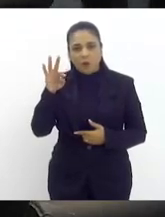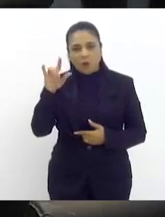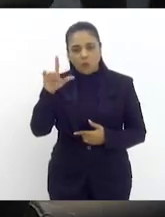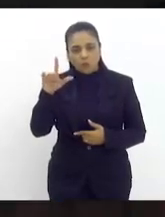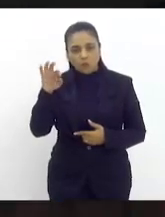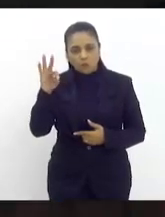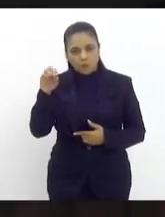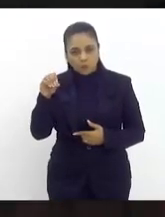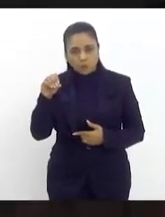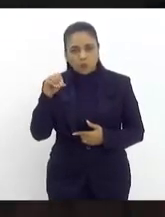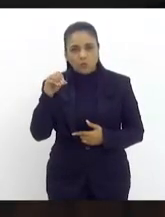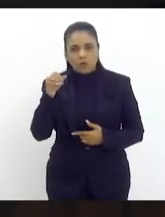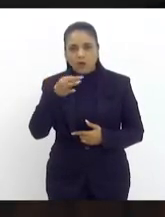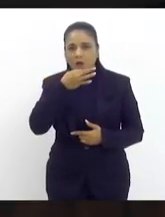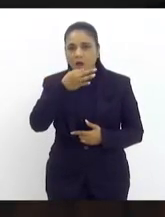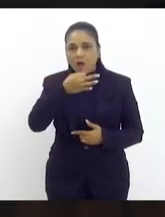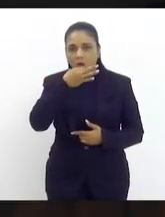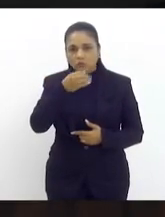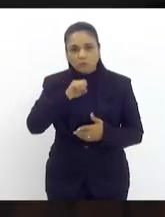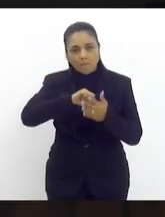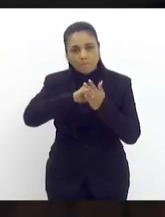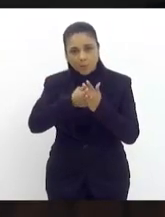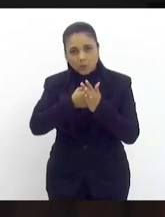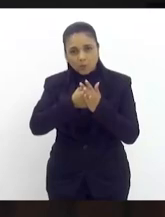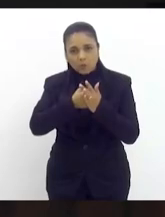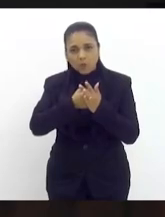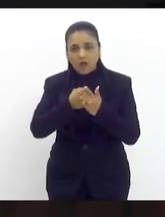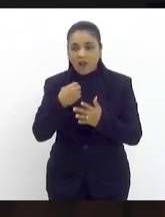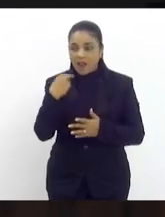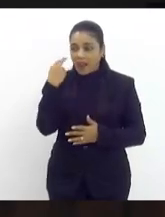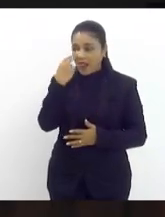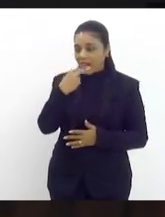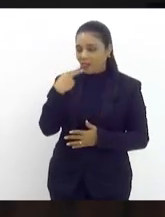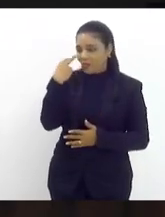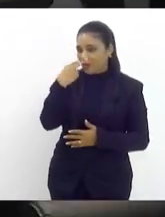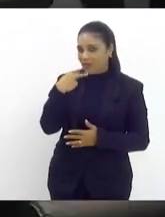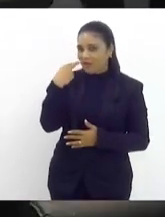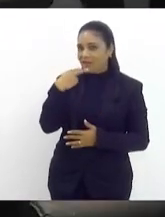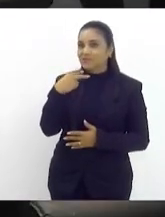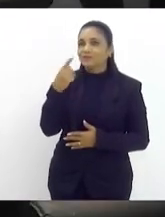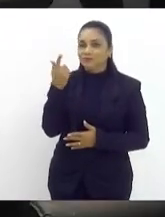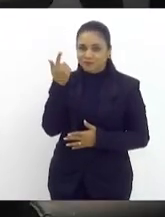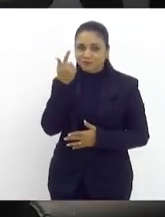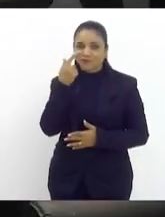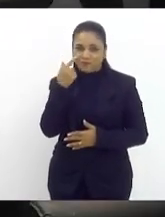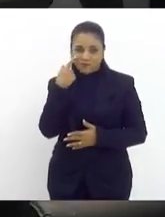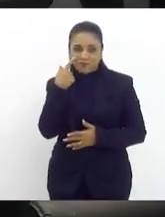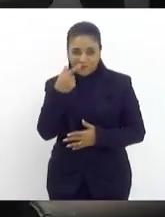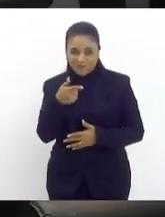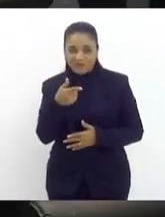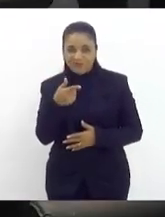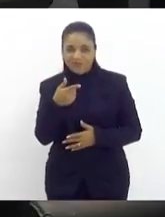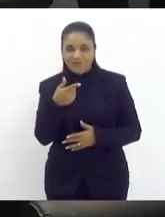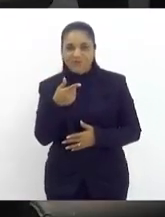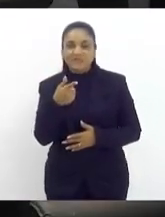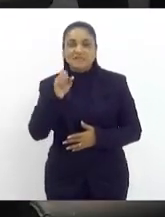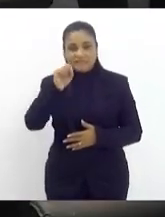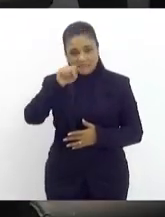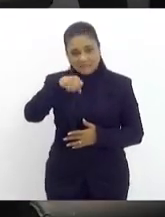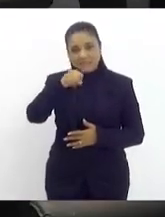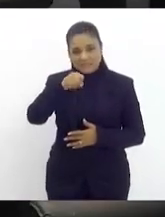Seu áudio está fechado, mas eu estou fazendo a leitura labial aqui e o seu dedão aí. O dedo. Vota sim. Deputado doutor Deodalto, vota